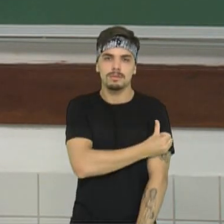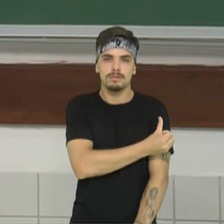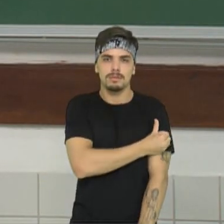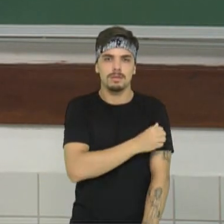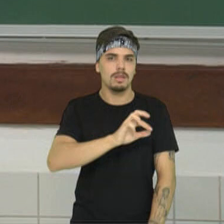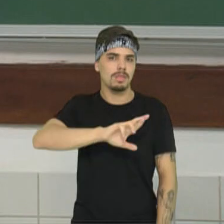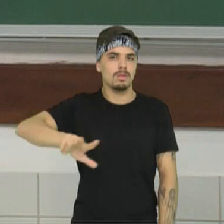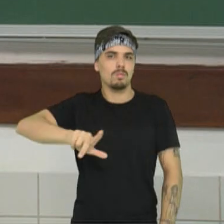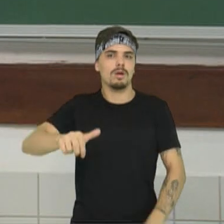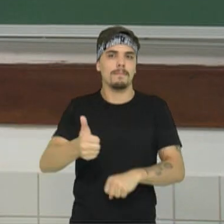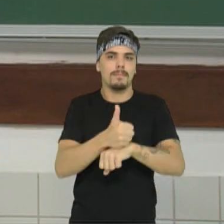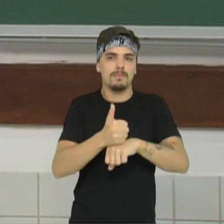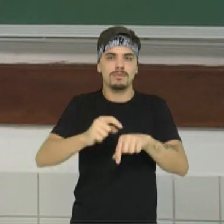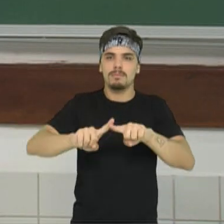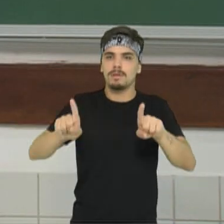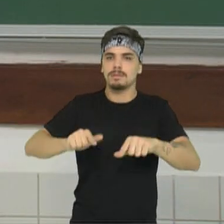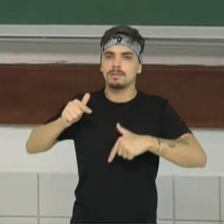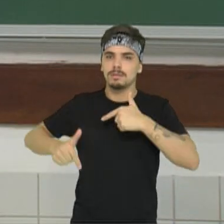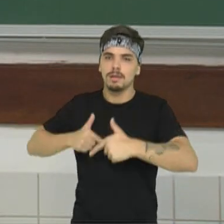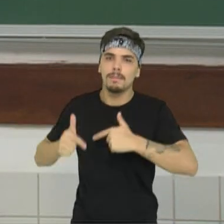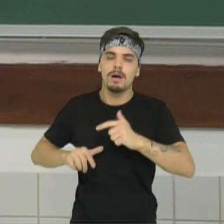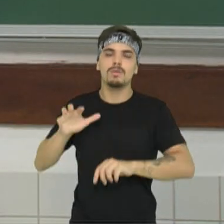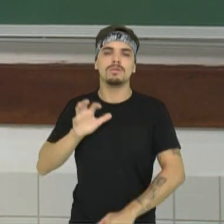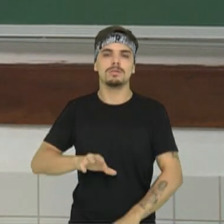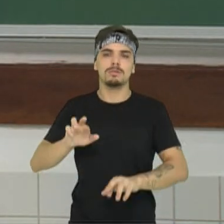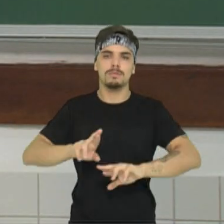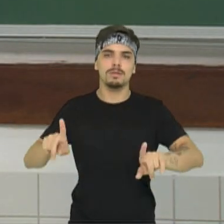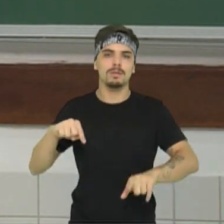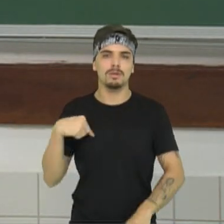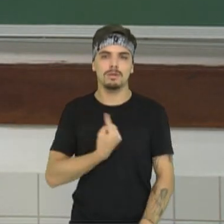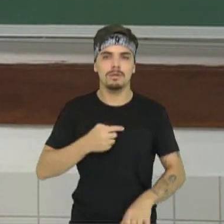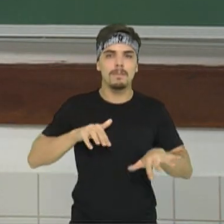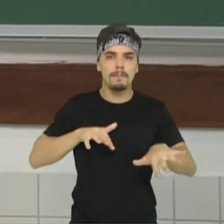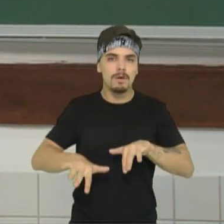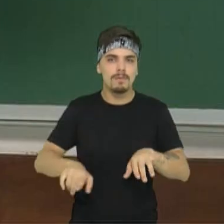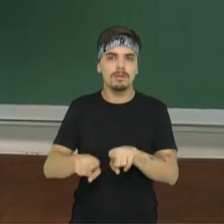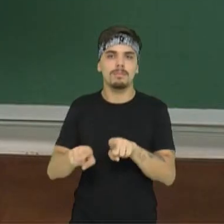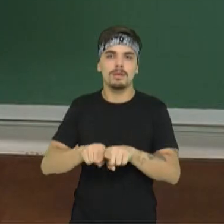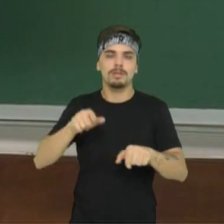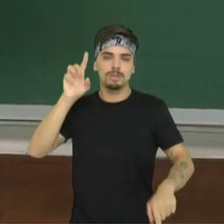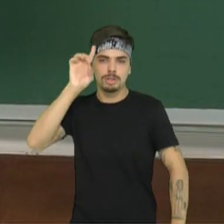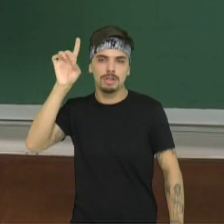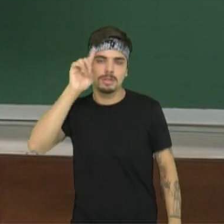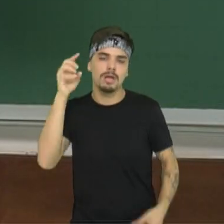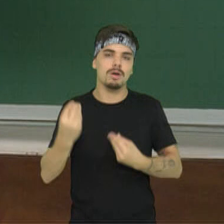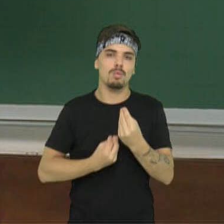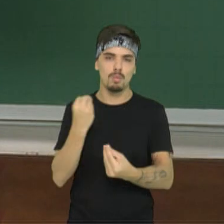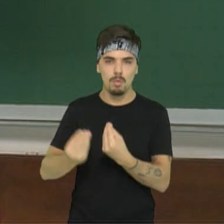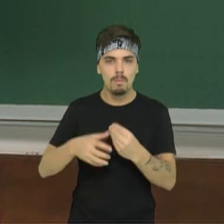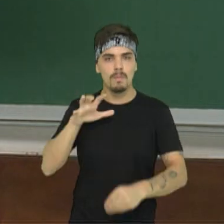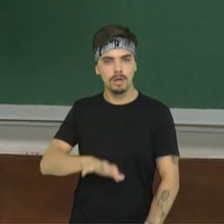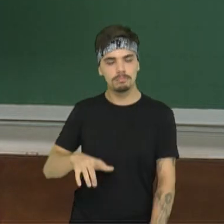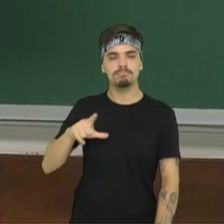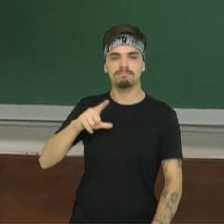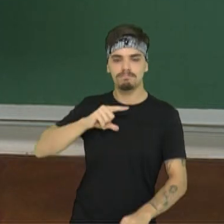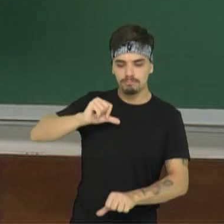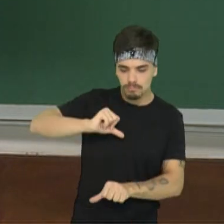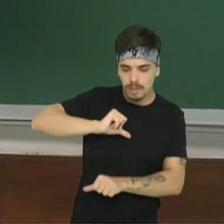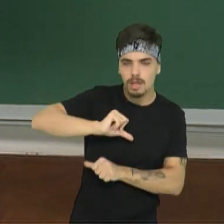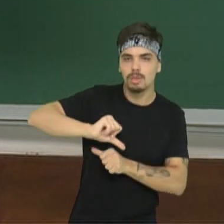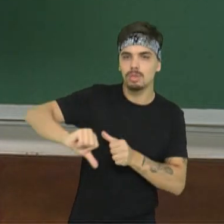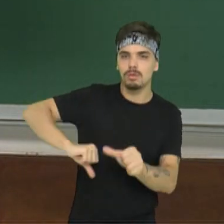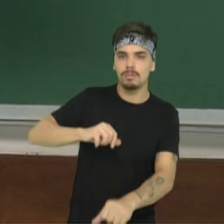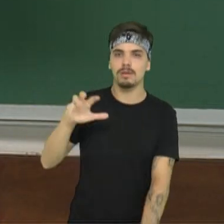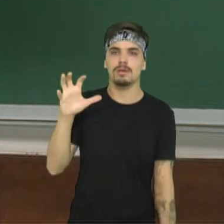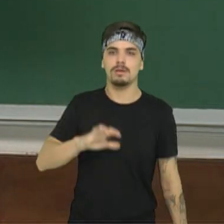Não é a profissão, mas o trabalho, né? A nossa movimentação, nossas atividades do dia a dia, elas acabam transformando